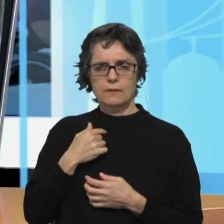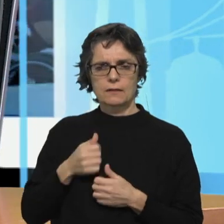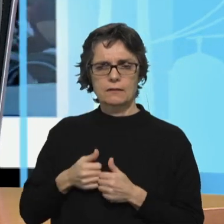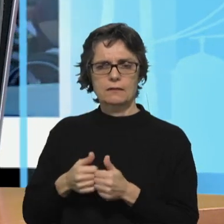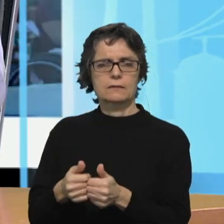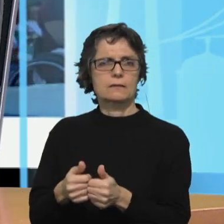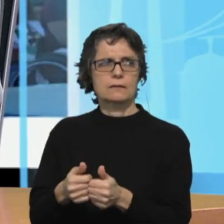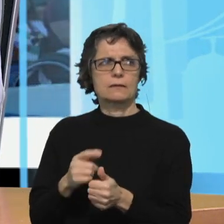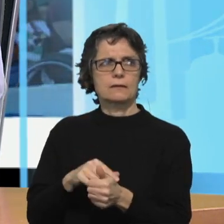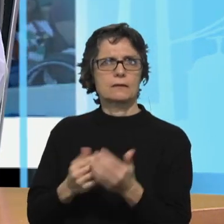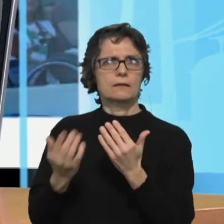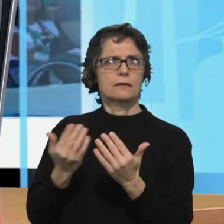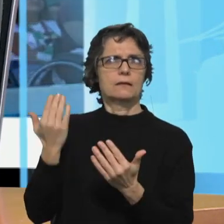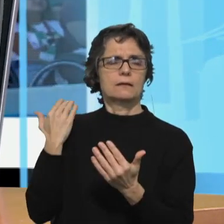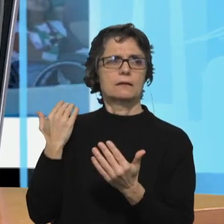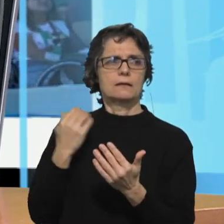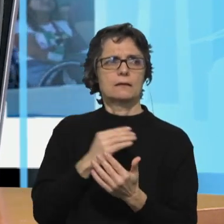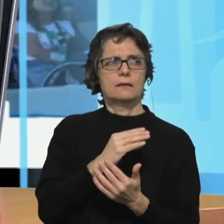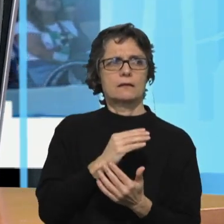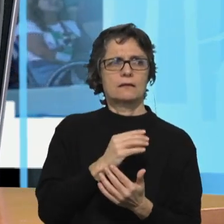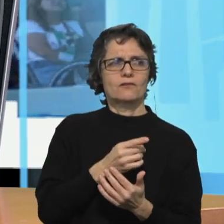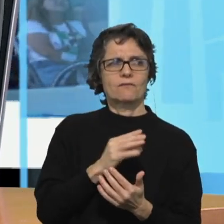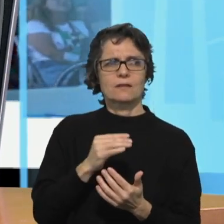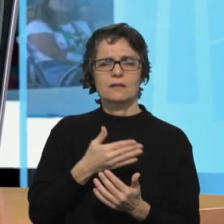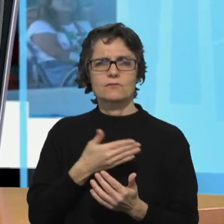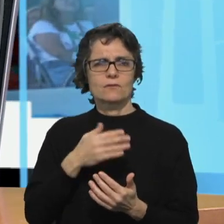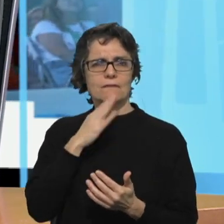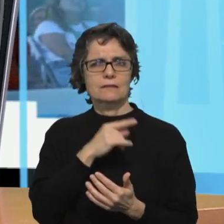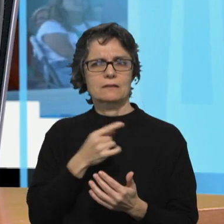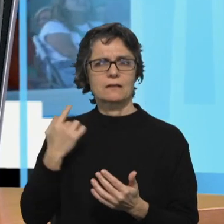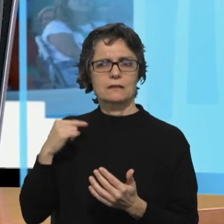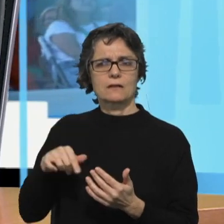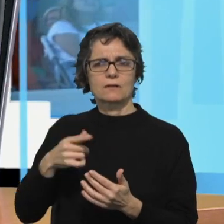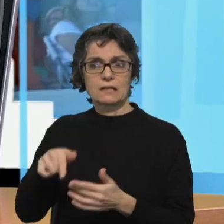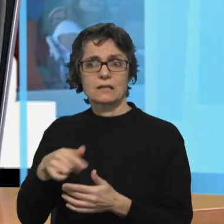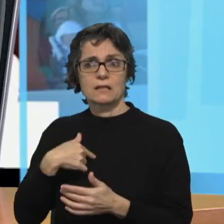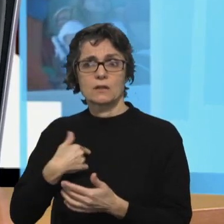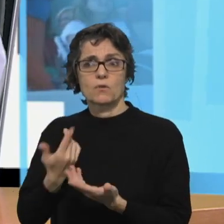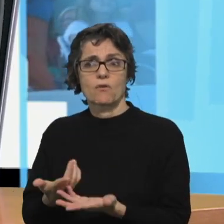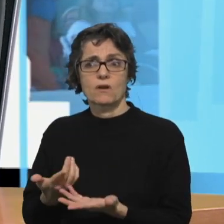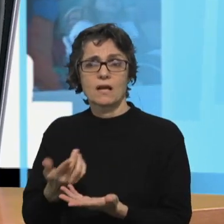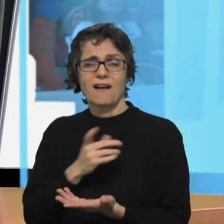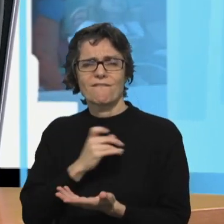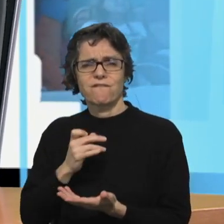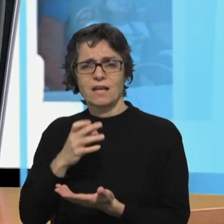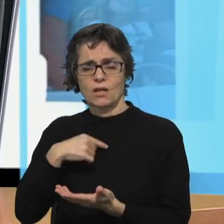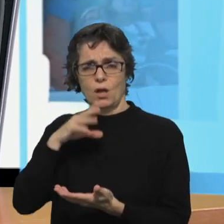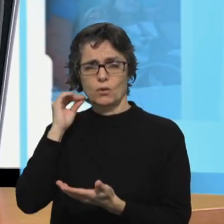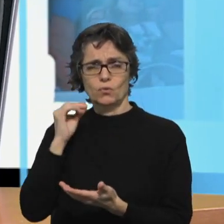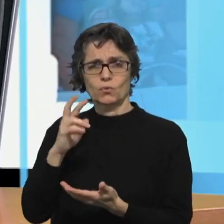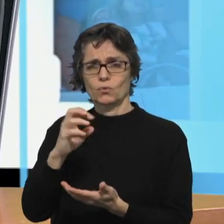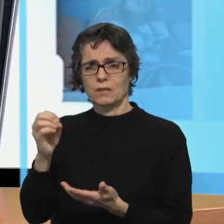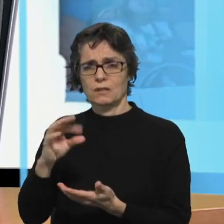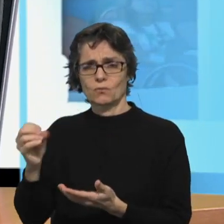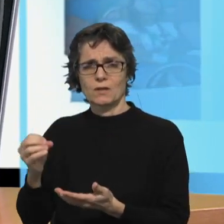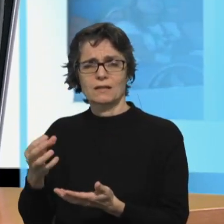9, 10, 11 anos, agora tenho 30, 40 anos e não faz sentido. No fundo, confrontado com o crescimento de fé dos meus filhos,